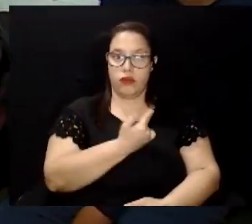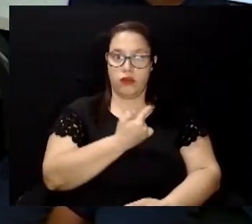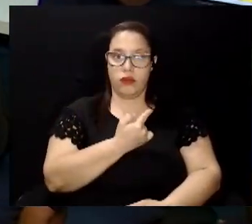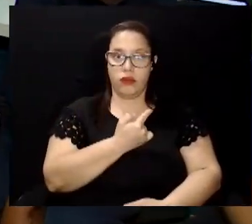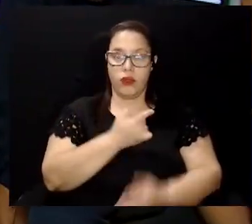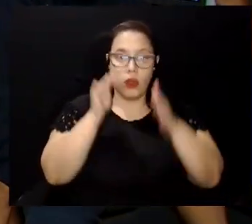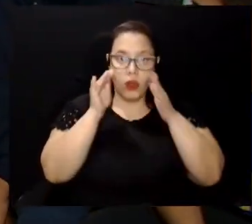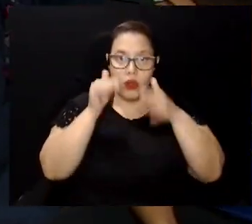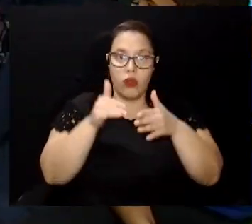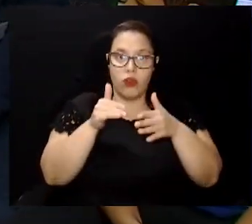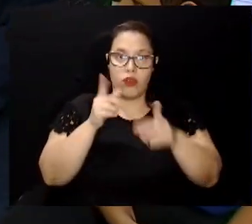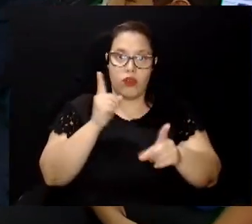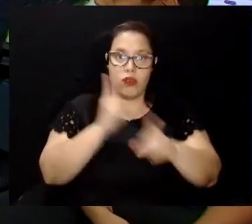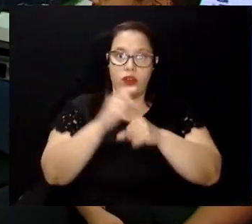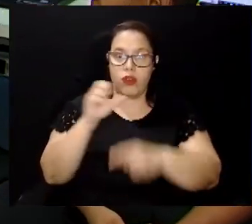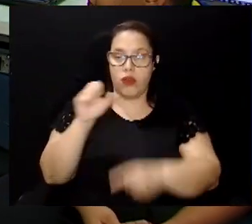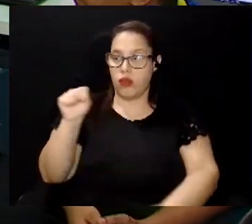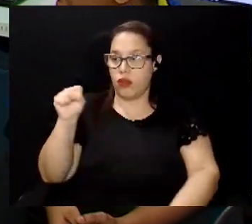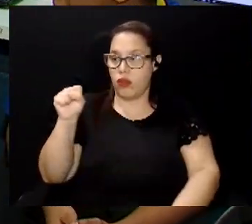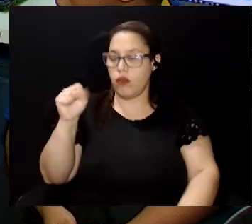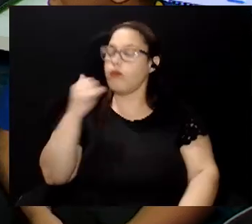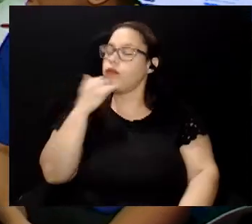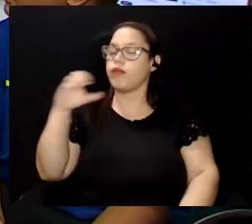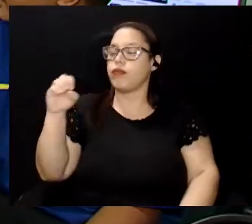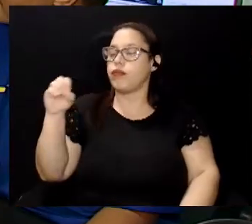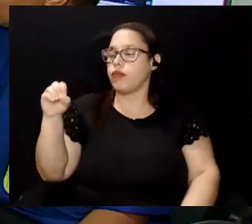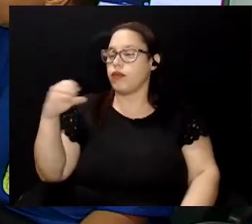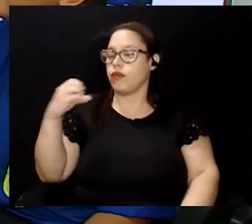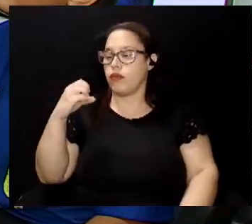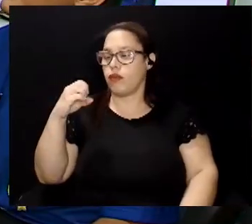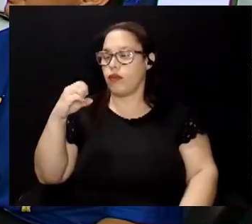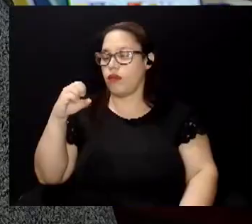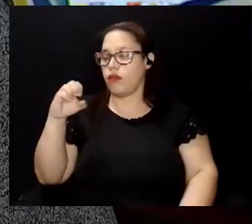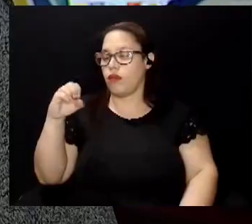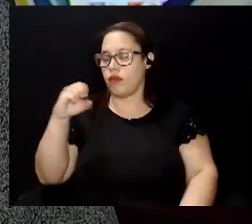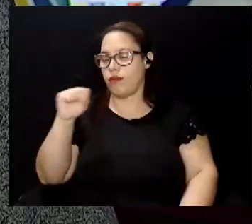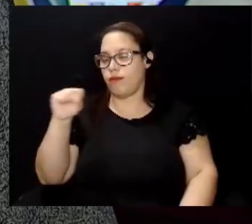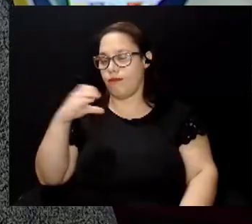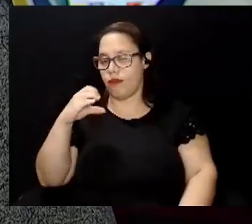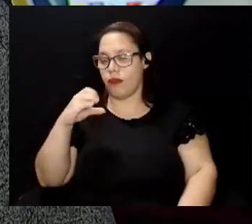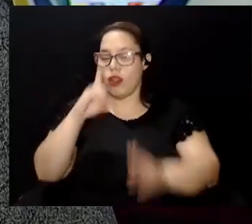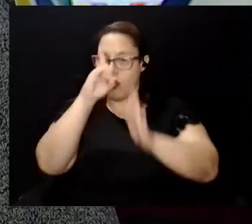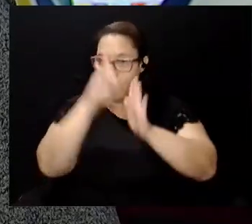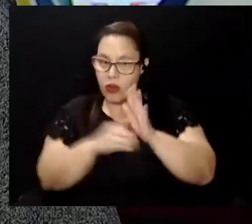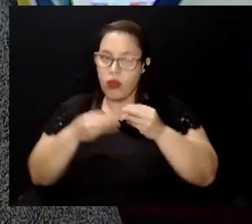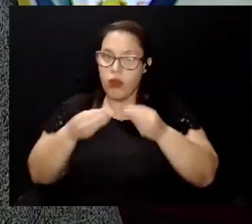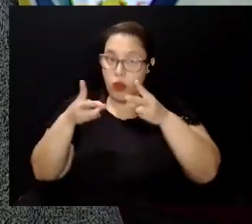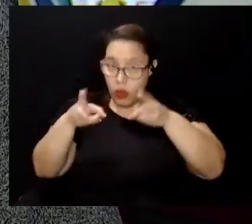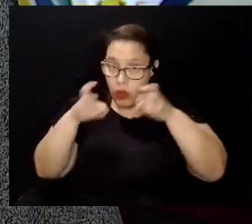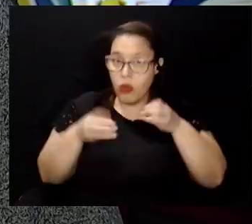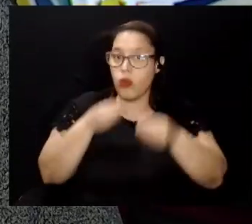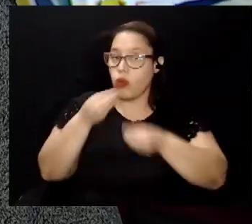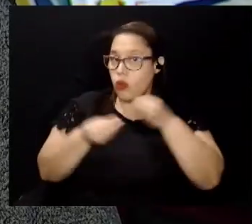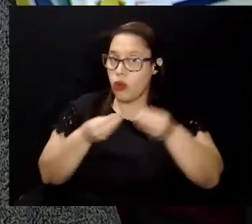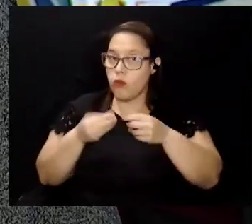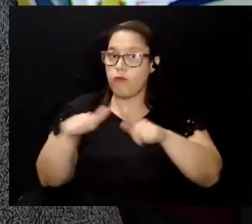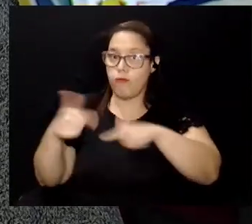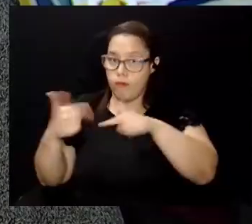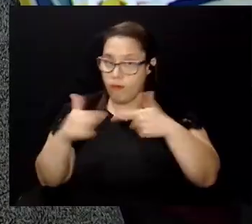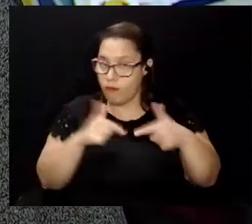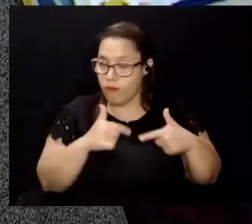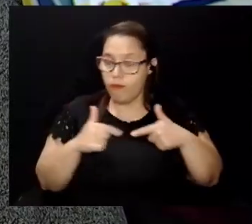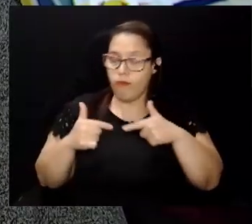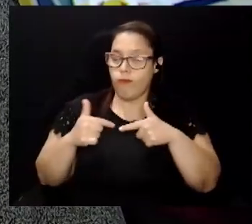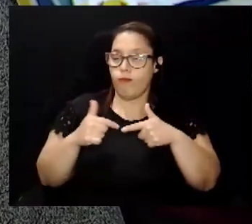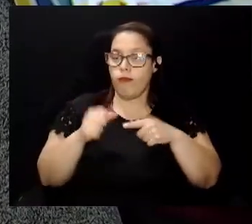Nosso ponto enquanto OSC é justamente garantir direitos, dar a eles essa percepção de como trabalhar